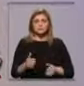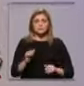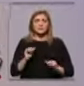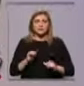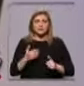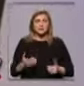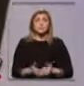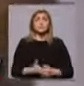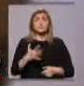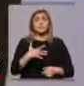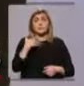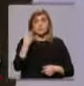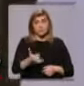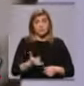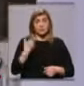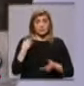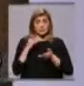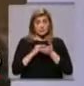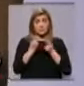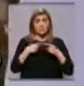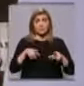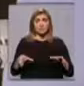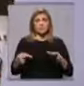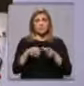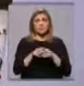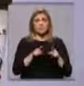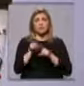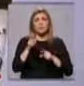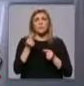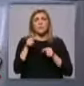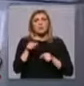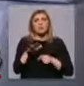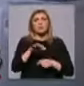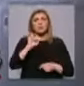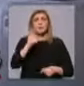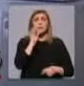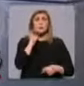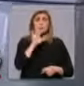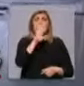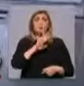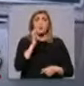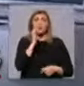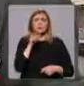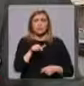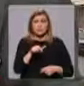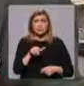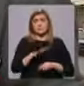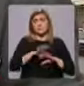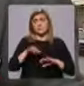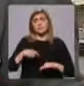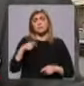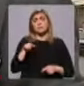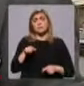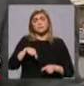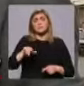instrumentos. Na próxima segunda-feira irá reunir-se a Comissão de Política Monetária do Banco Nacional de Angola, a primeira sob a égide da presidência